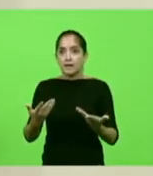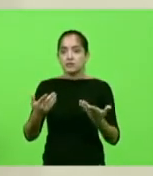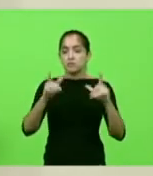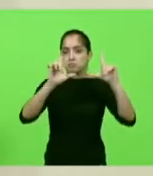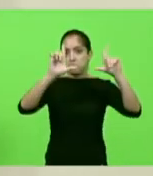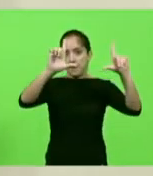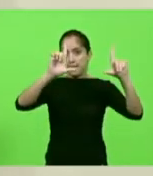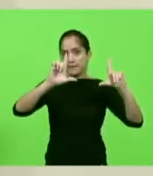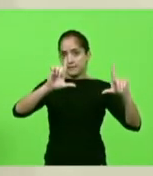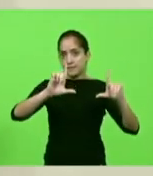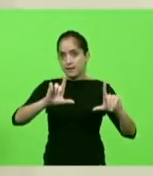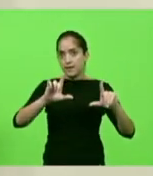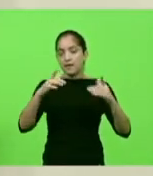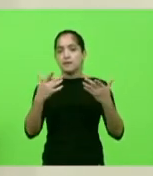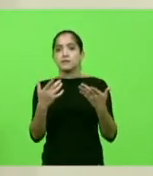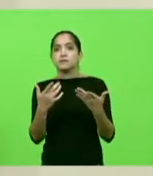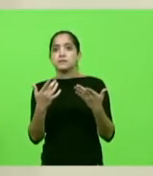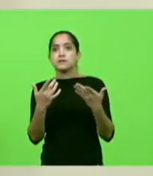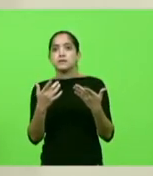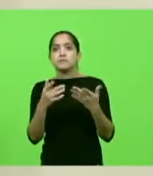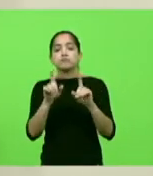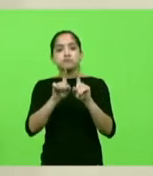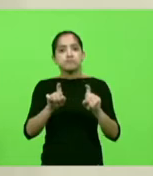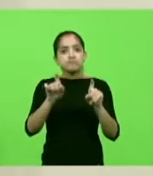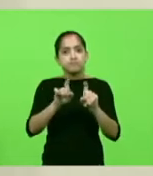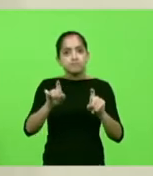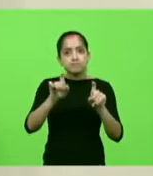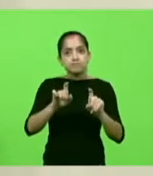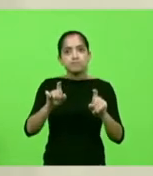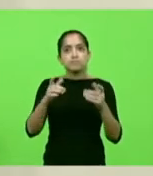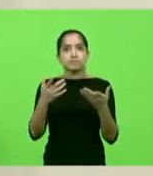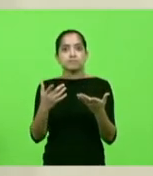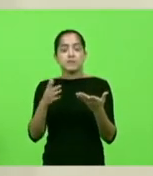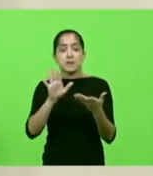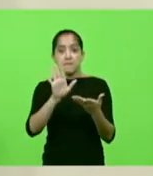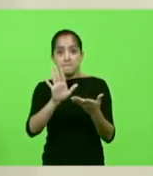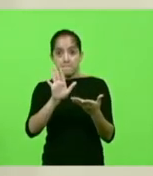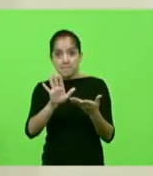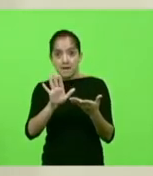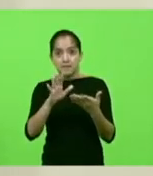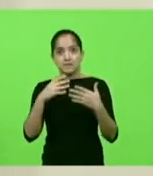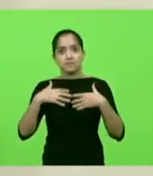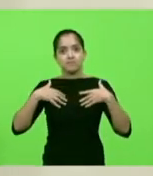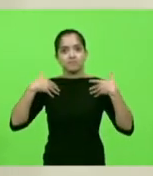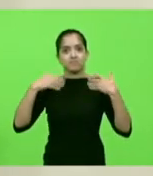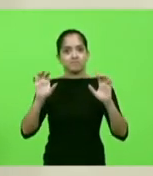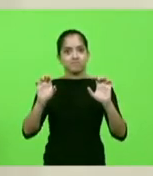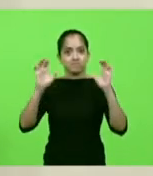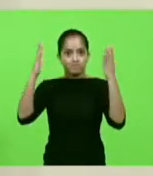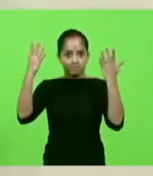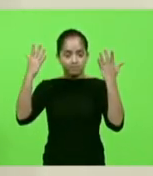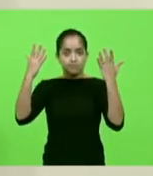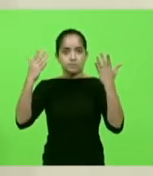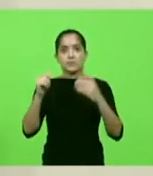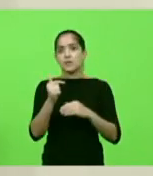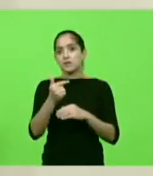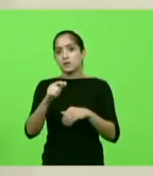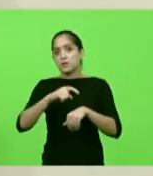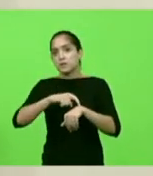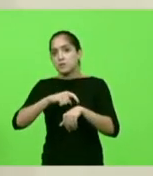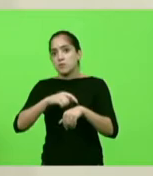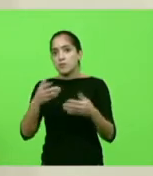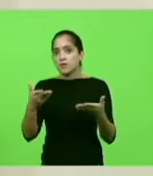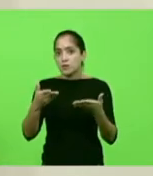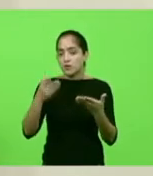painéis eletrônicos, mas não teremos solenidade em respeito ao momento que